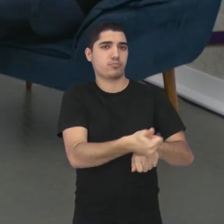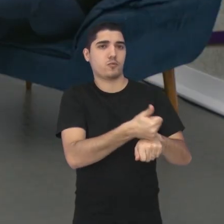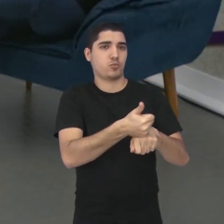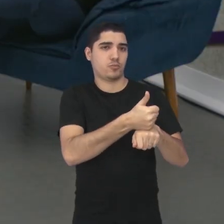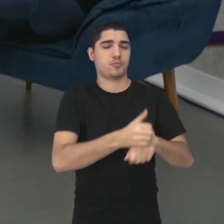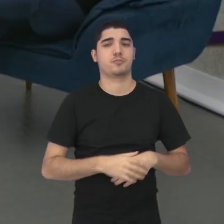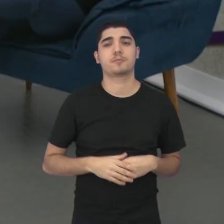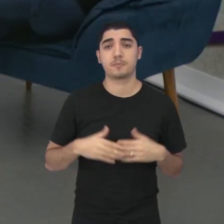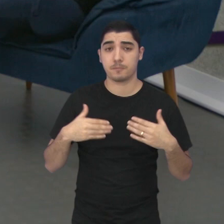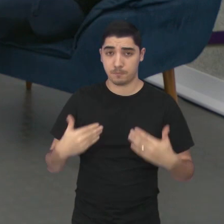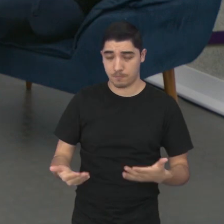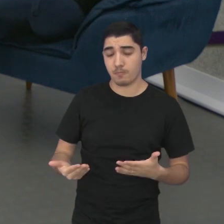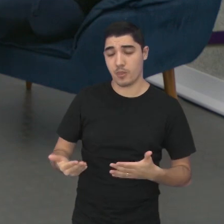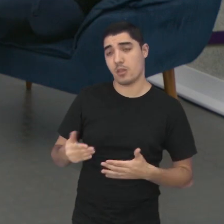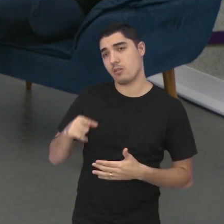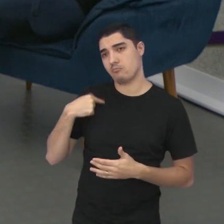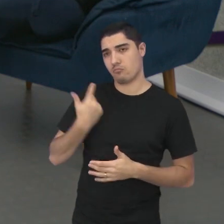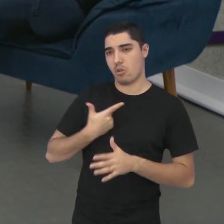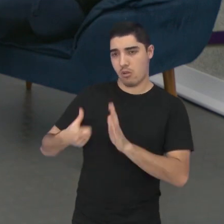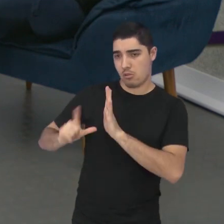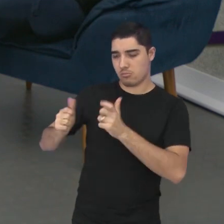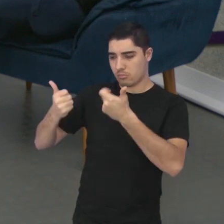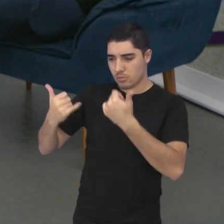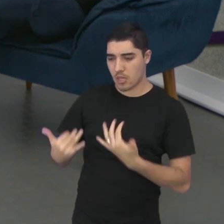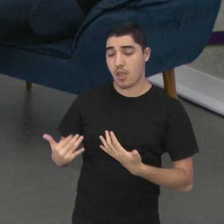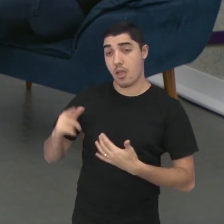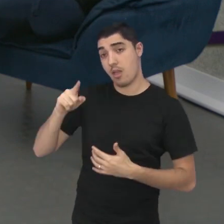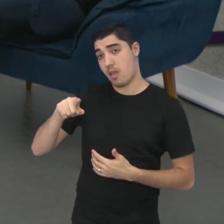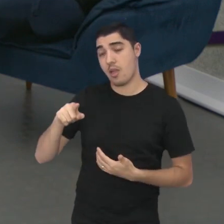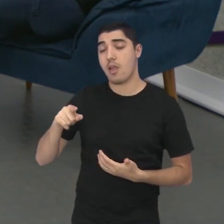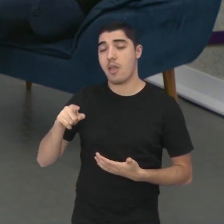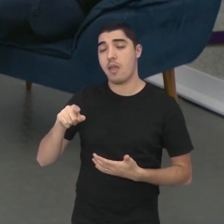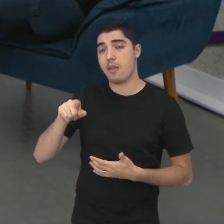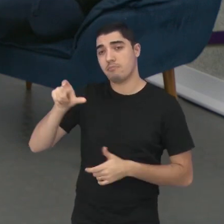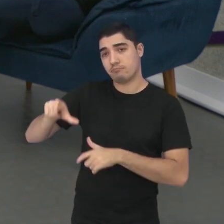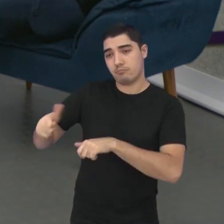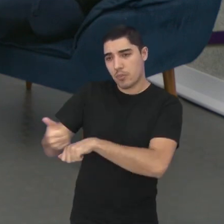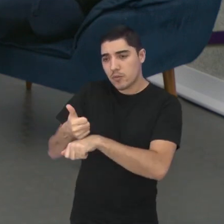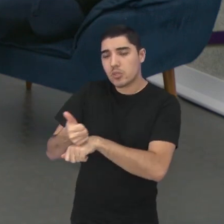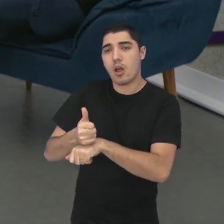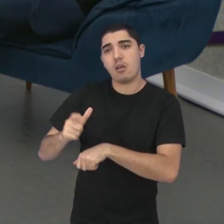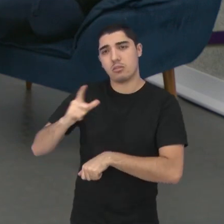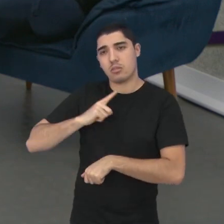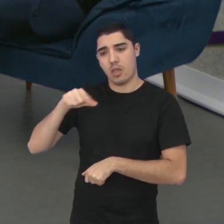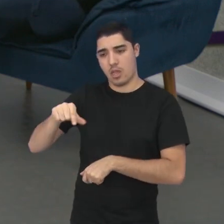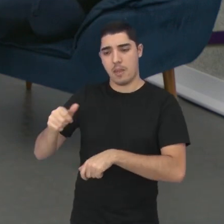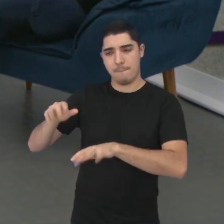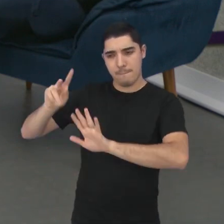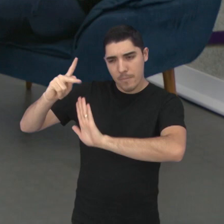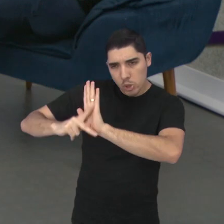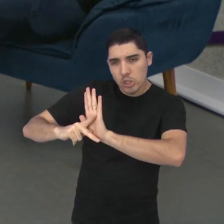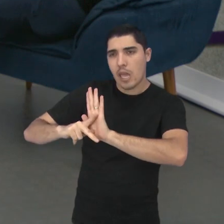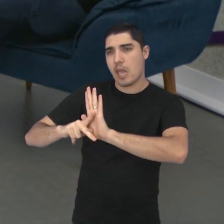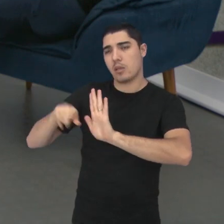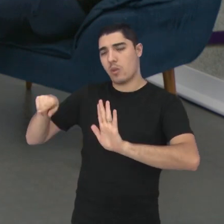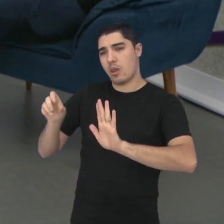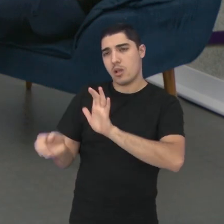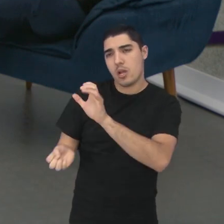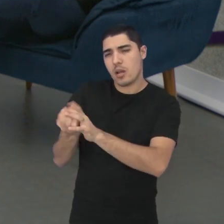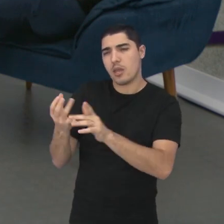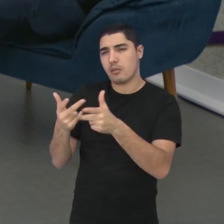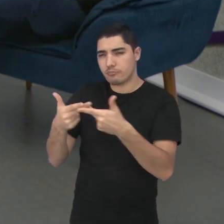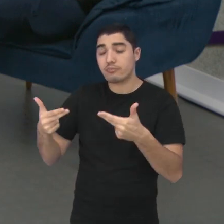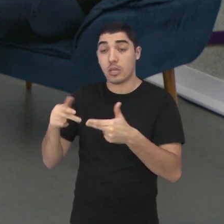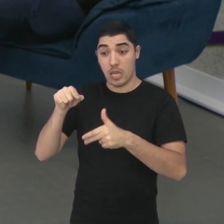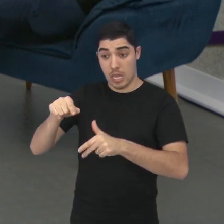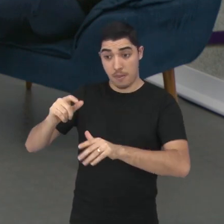normalmente, para um projeto de desenvolvimento de jogos, que eu estava mencionando o game designer, que acaba tendo todo o projeto, toda a ideia do que deve ser feito. Então, com